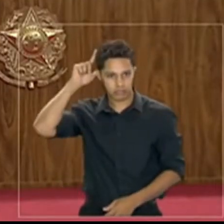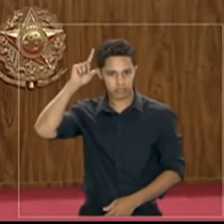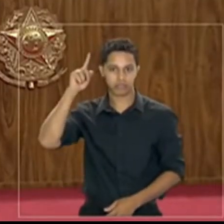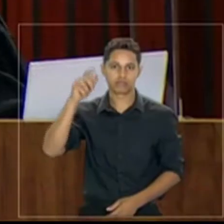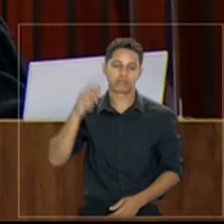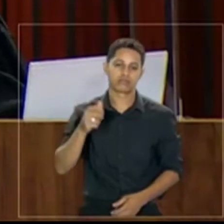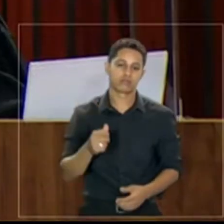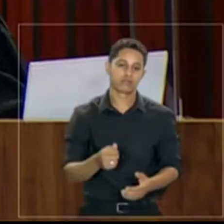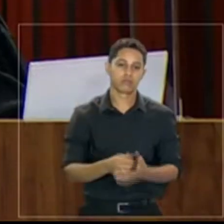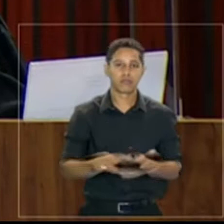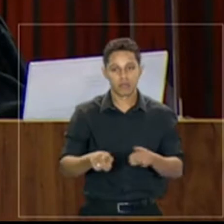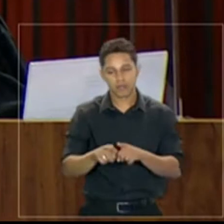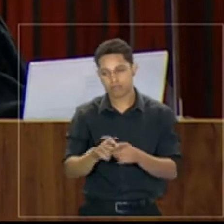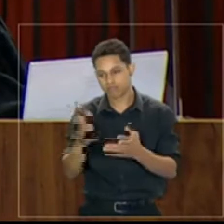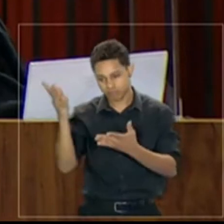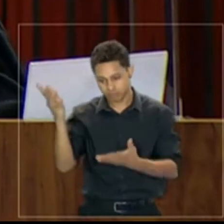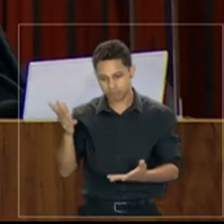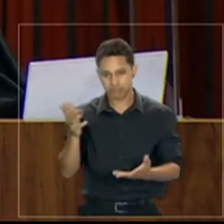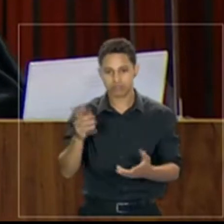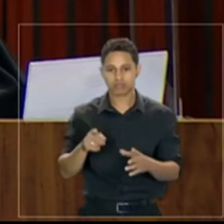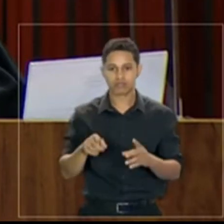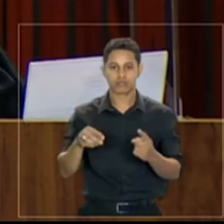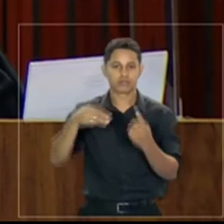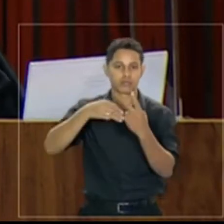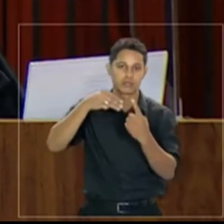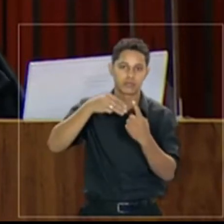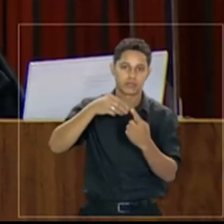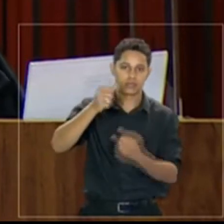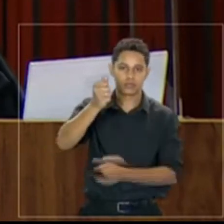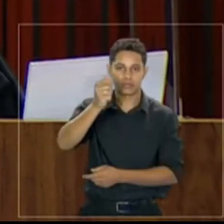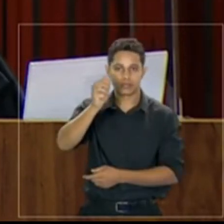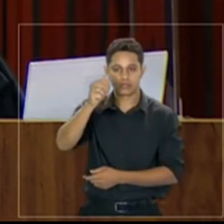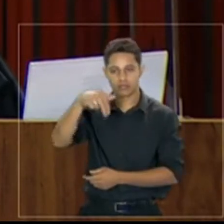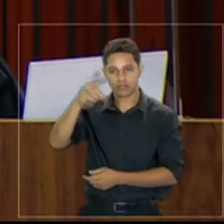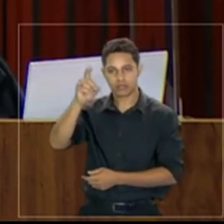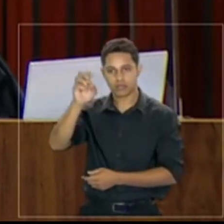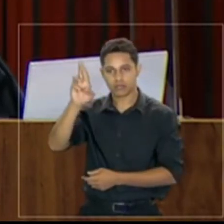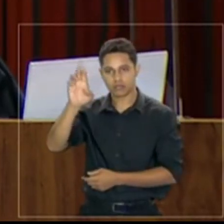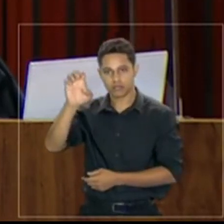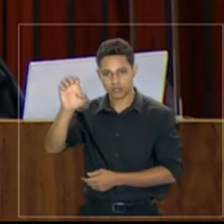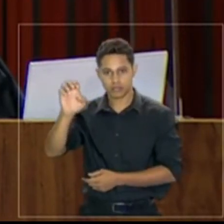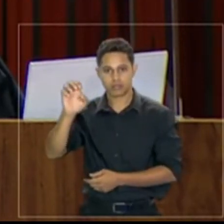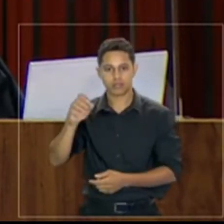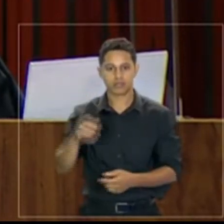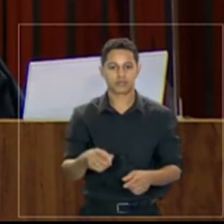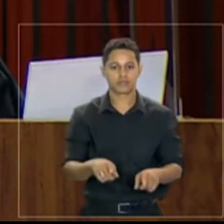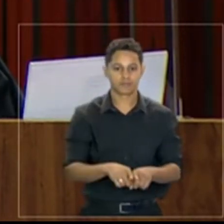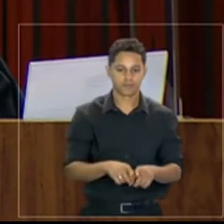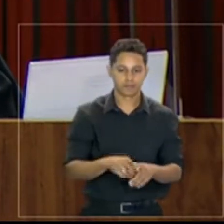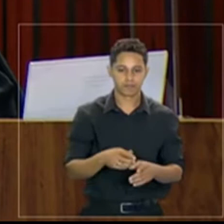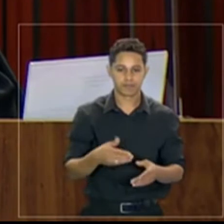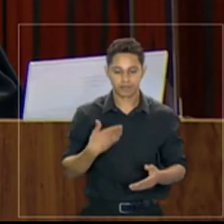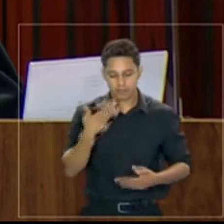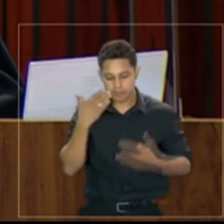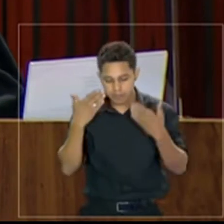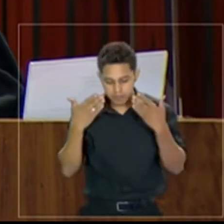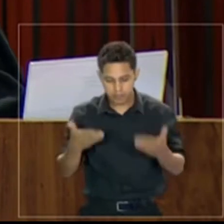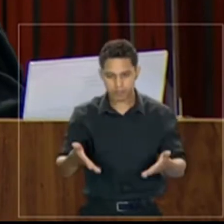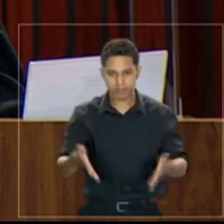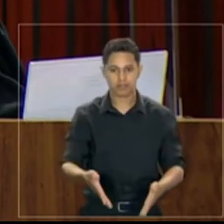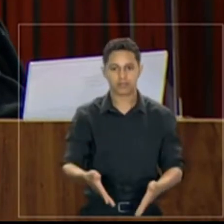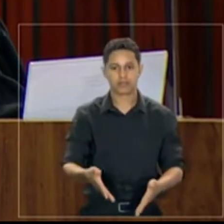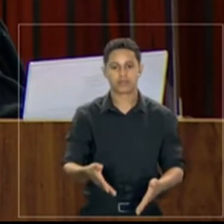Pacífico do pleito de outubro os termos de cooperação que não tem prazo de vigência pré-determinado